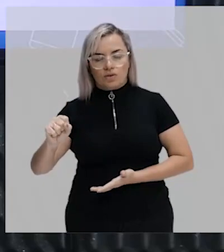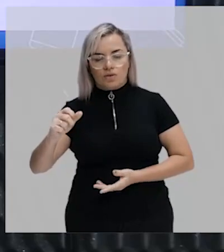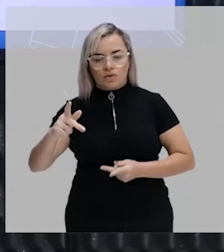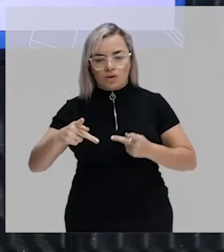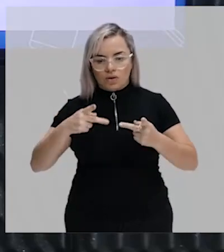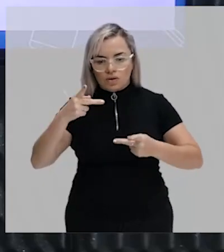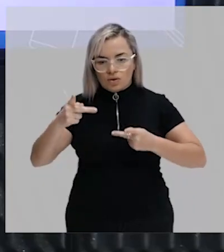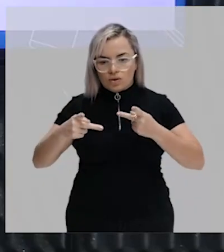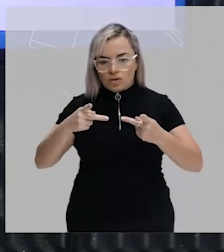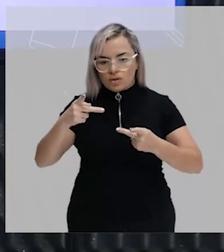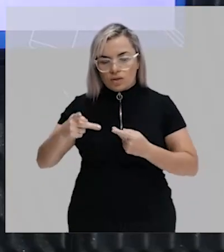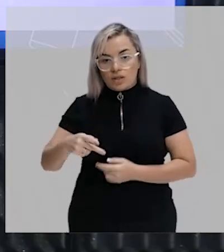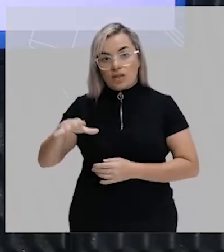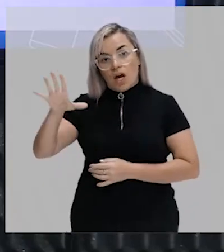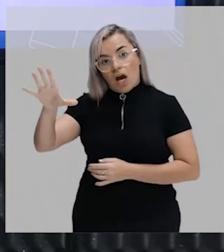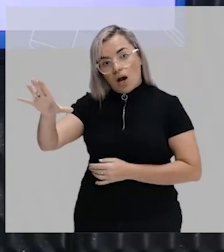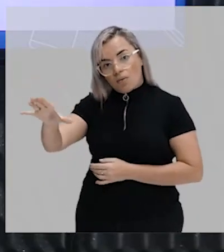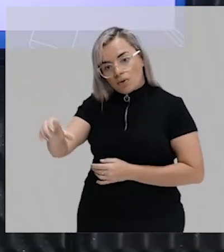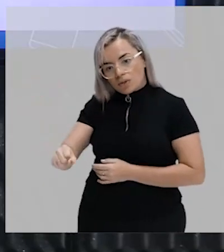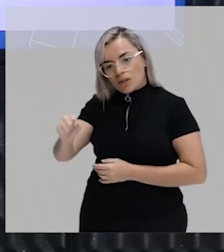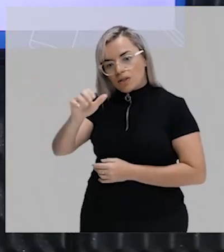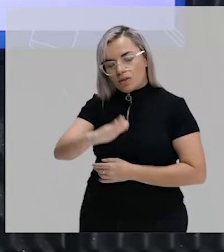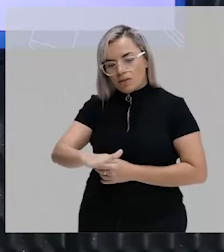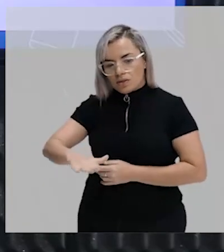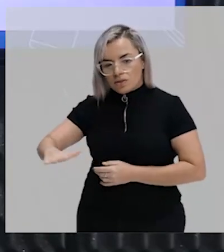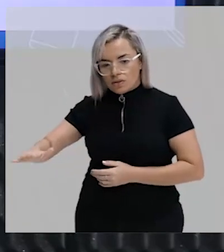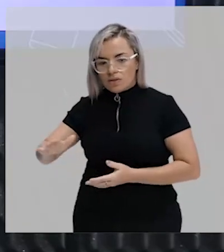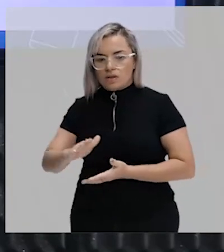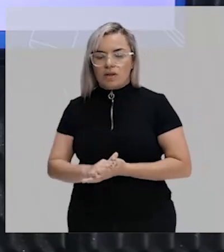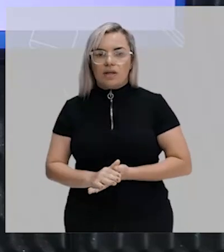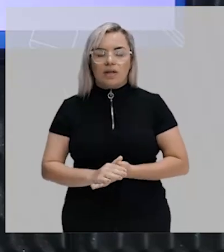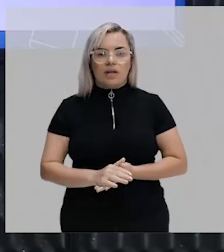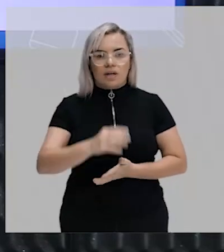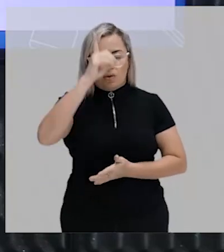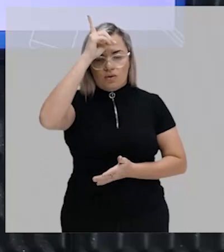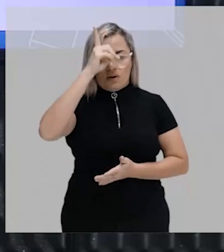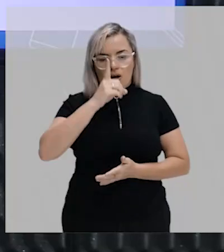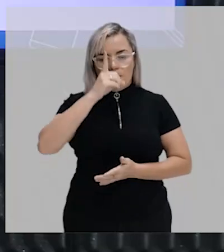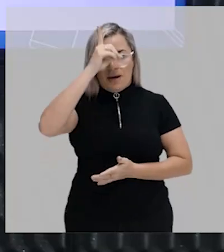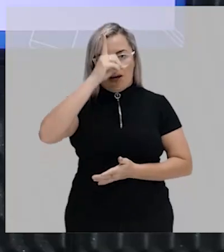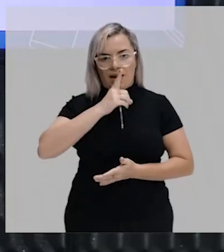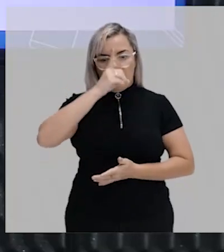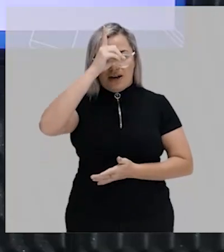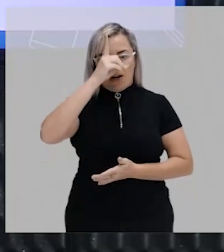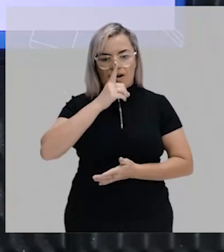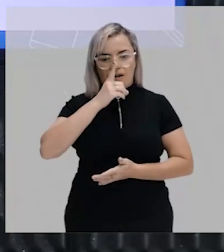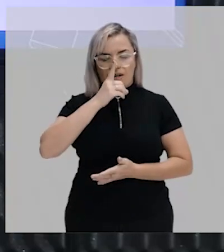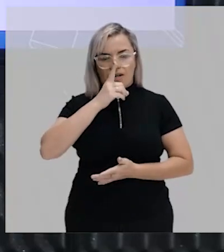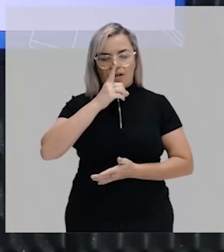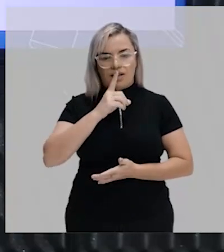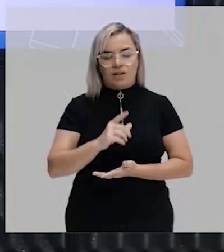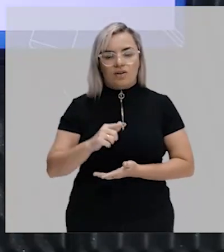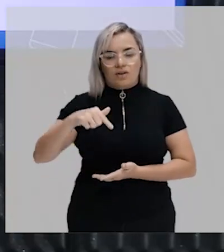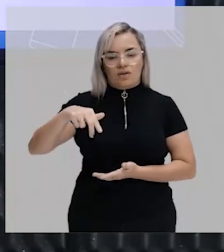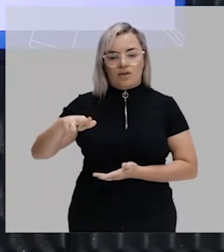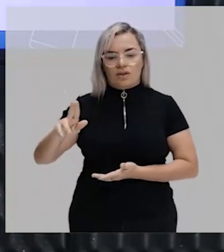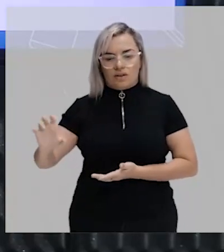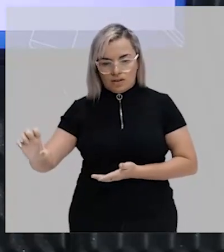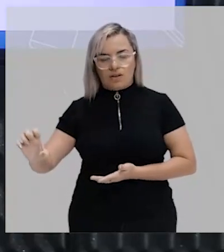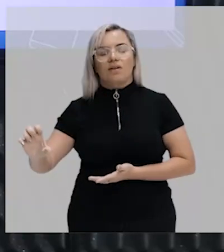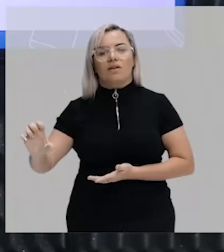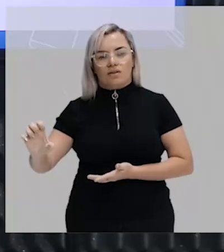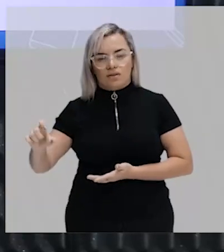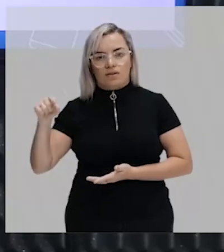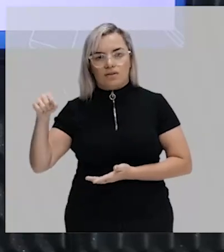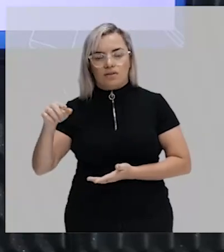destaquei que Luiz disse, mas aí eu preciso complementar o sentido, saber o que foi que ele disse, que viria buscar